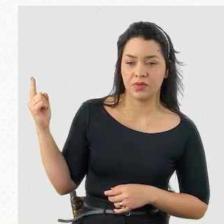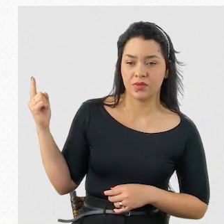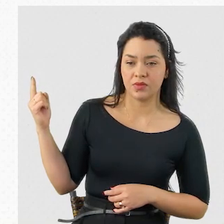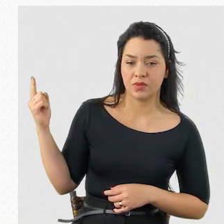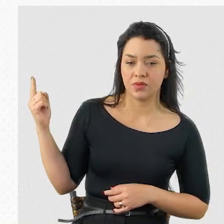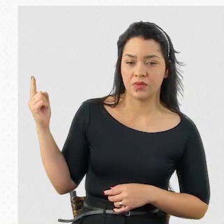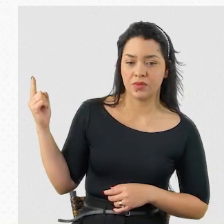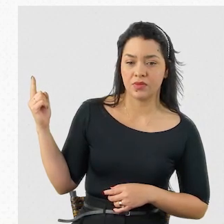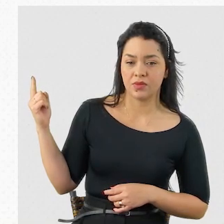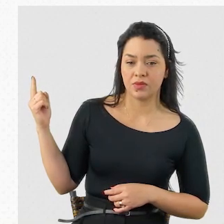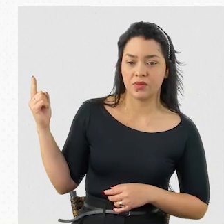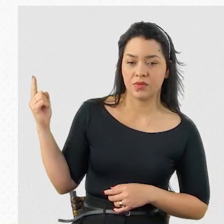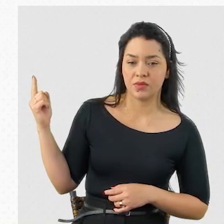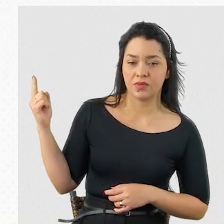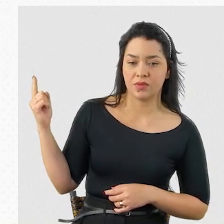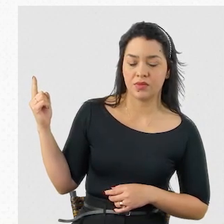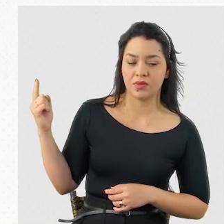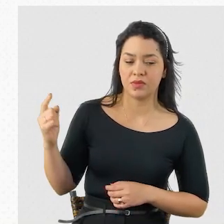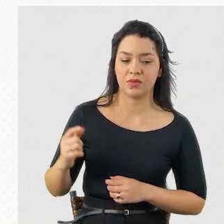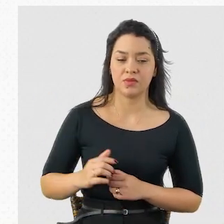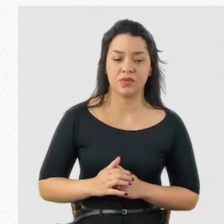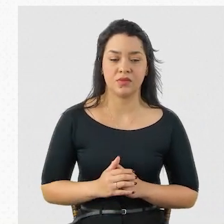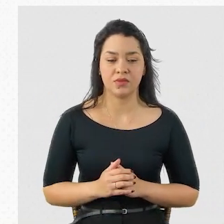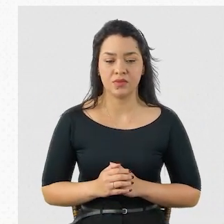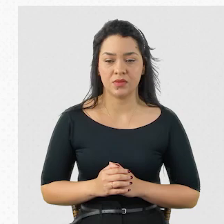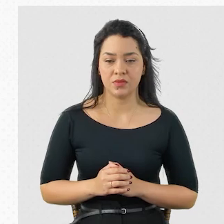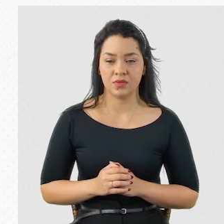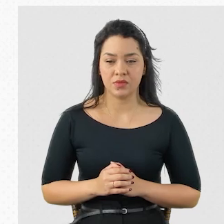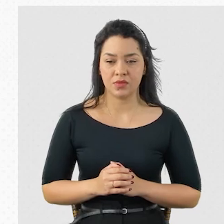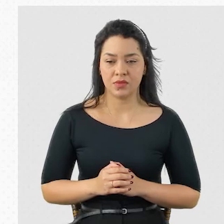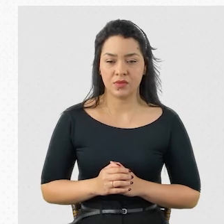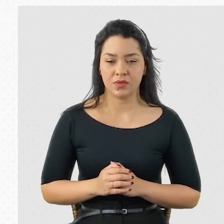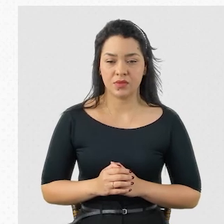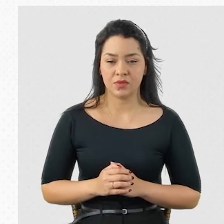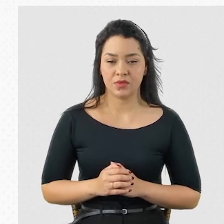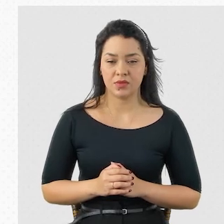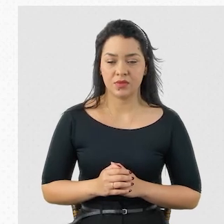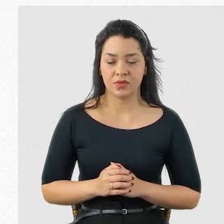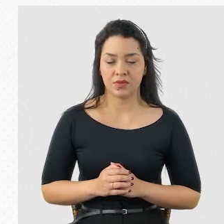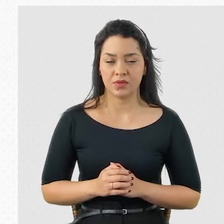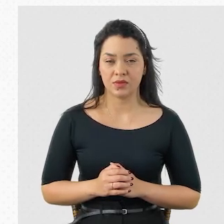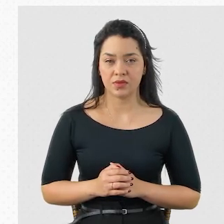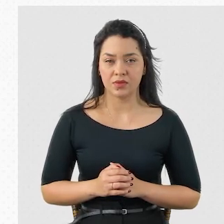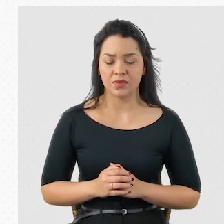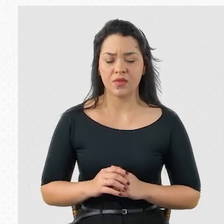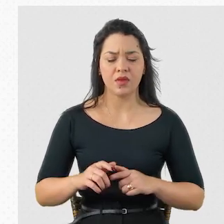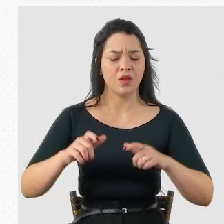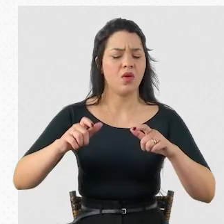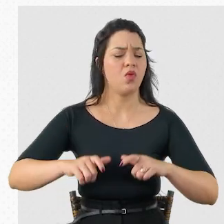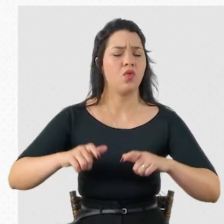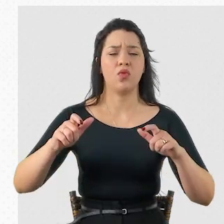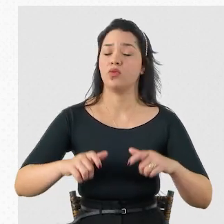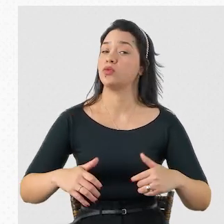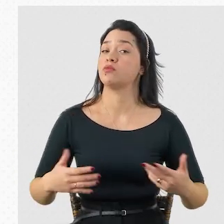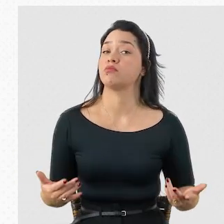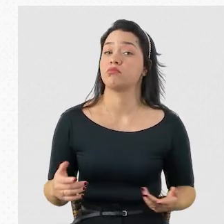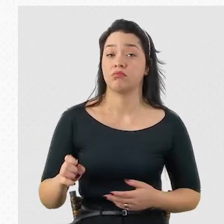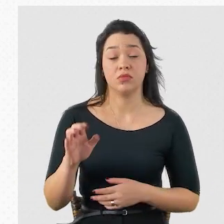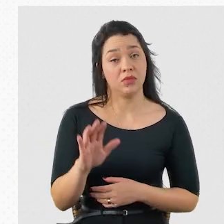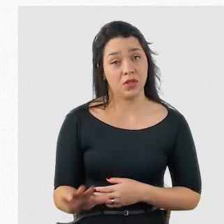seguinte: romper de maneira crítica por valores impostos pelo colonialismo. Pronto, bem aí. De onde é esse colonialismo?